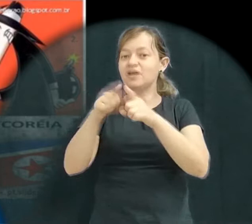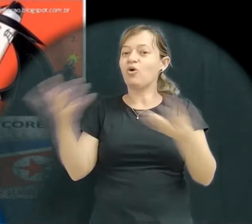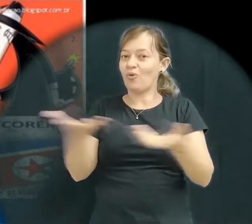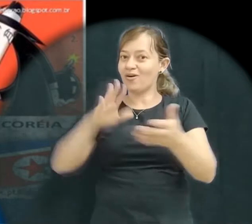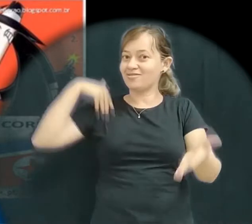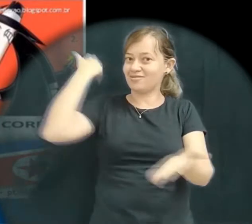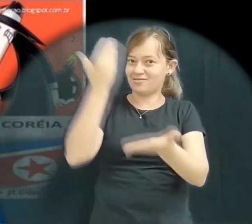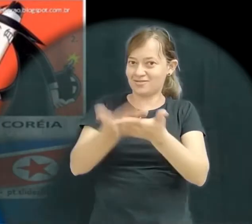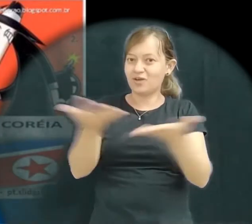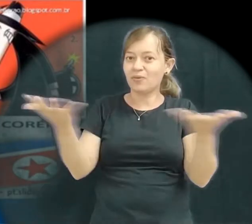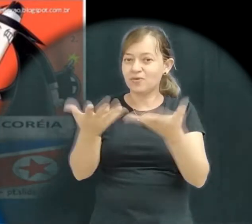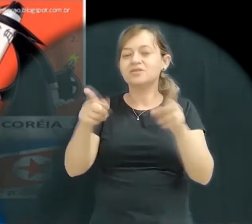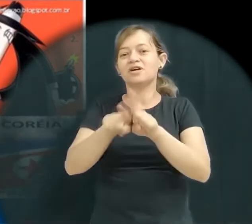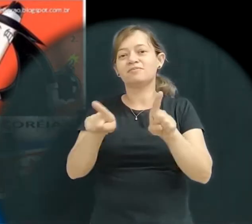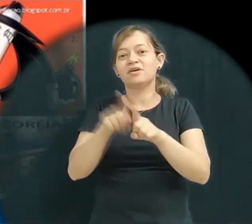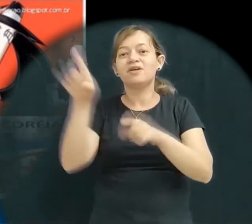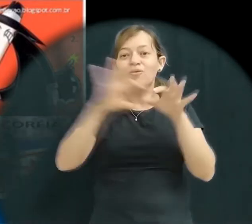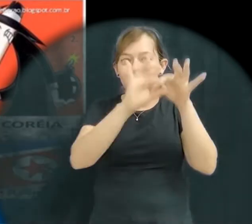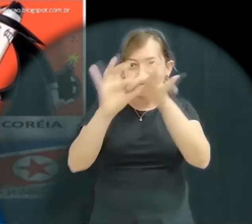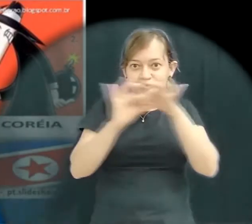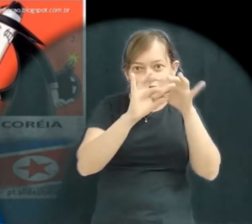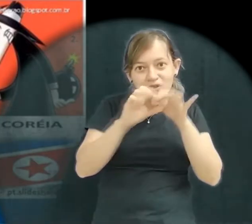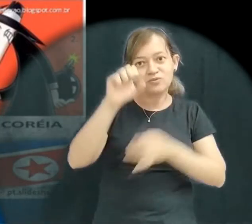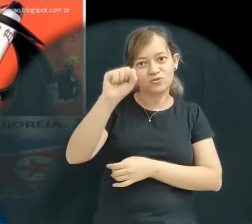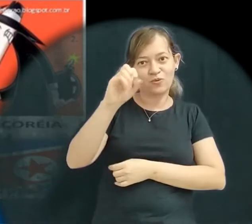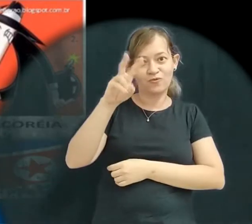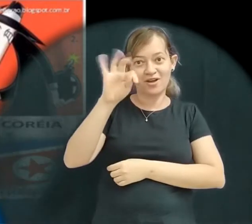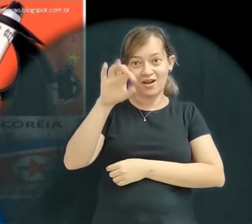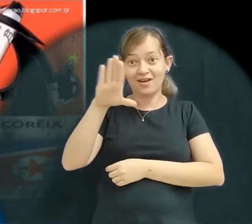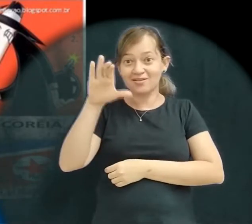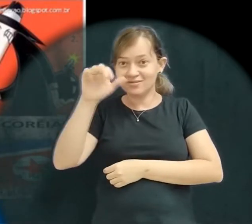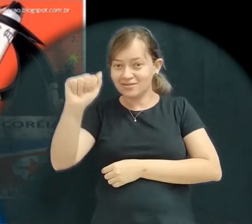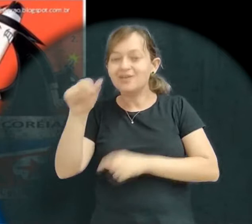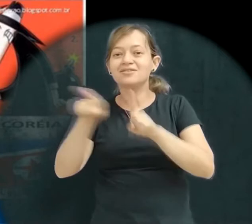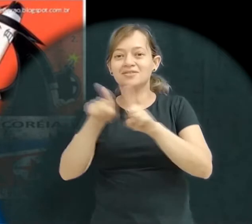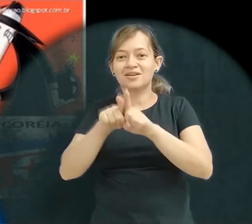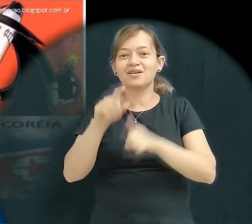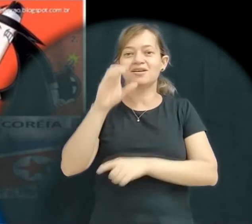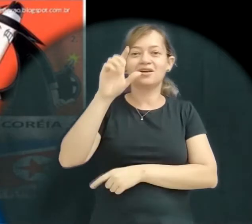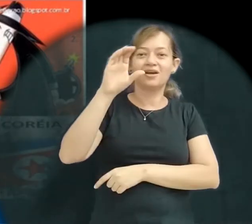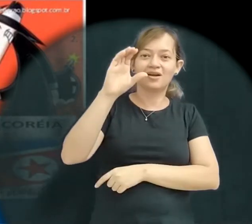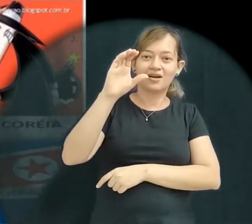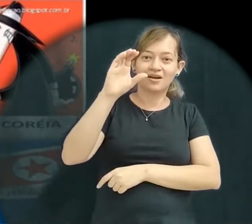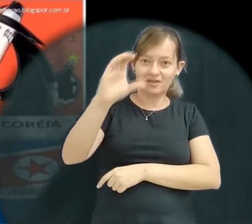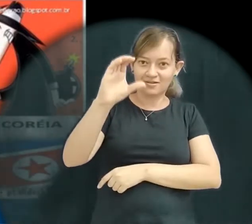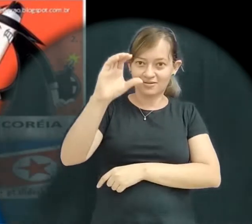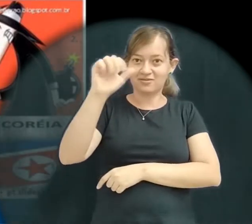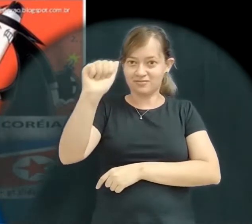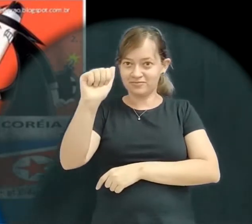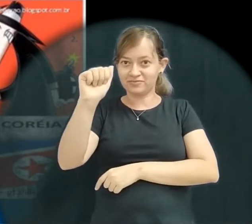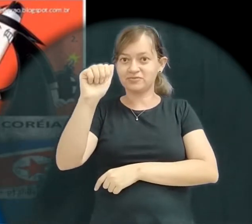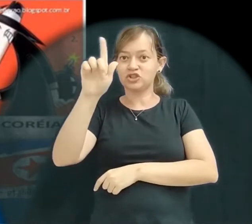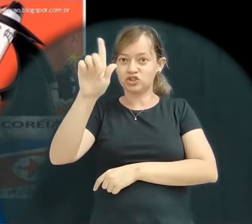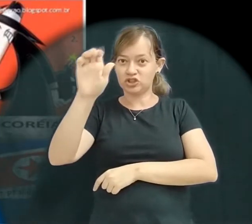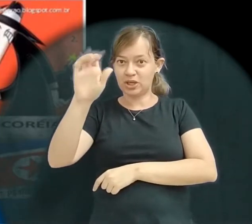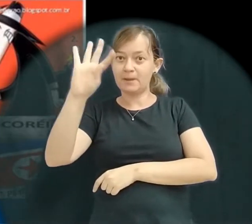União Soviética, a KGB, que foi extinta, mas era a agência de espionagem soviética. A ajuda de